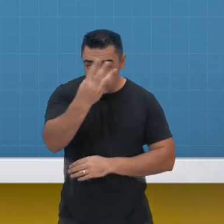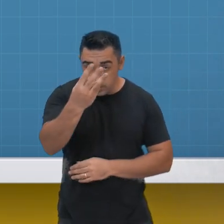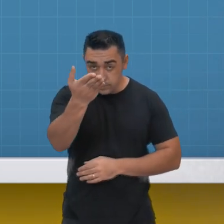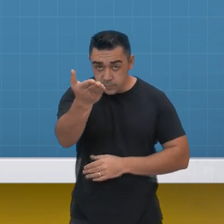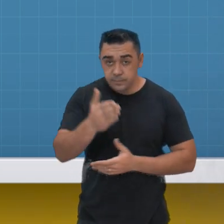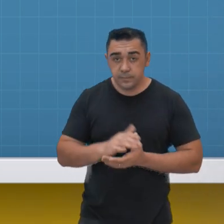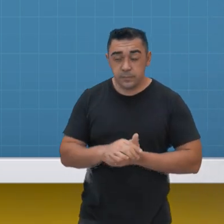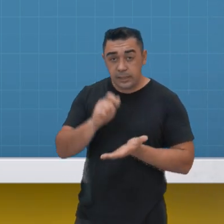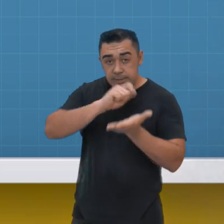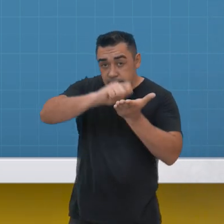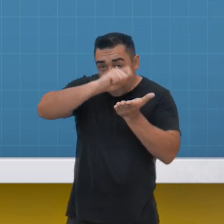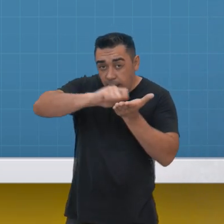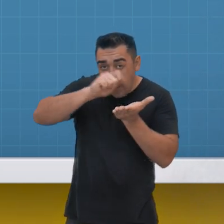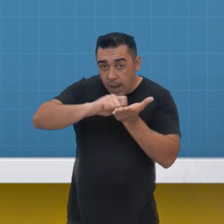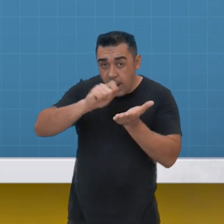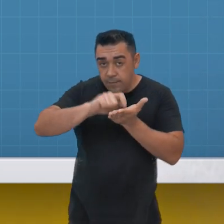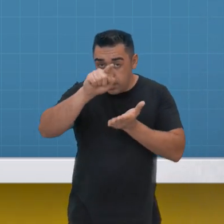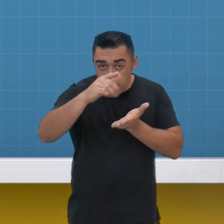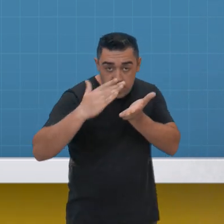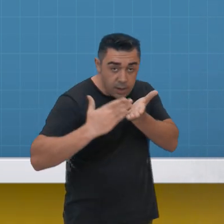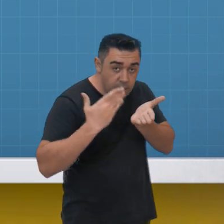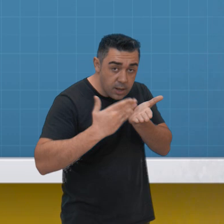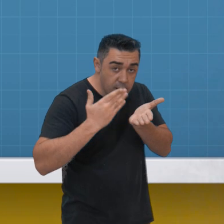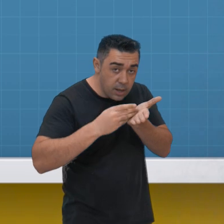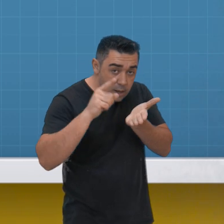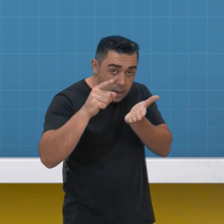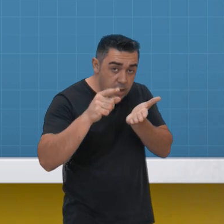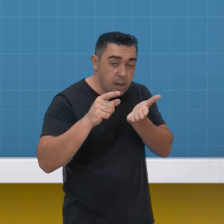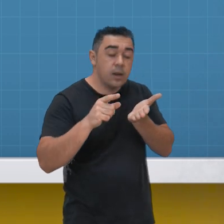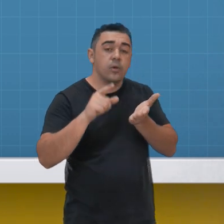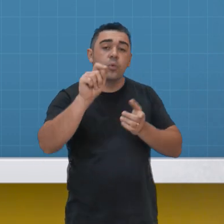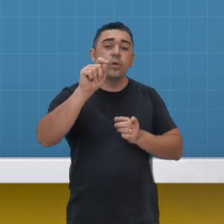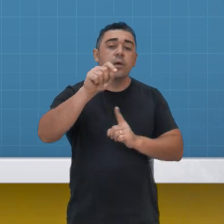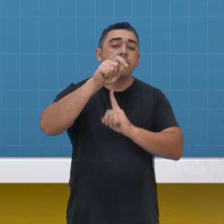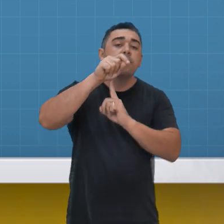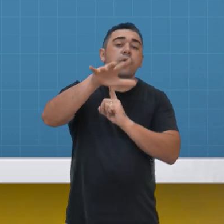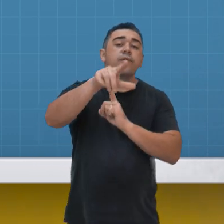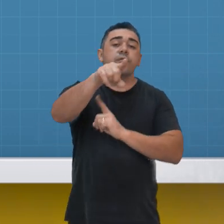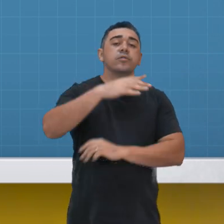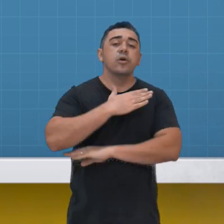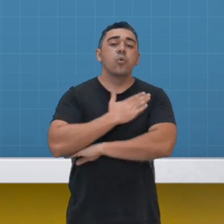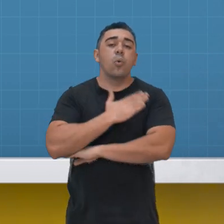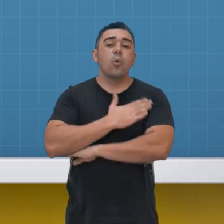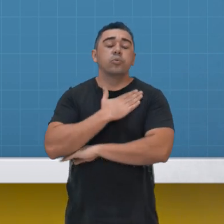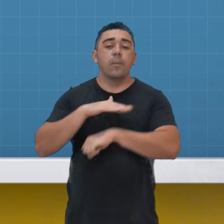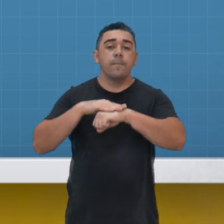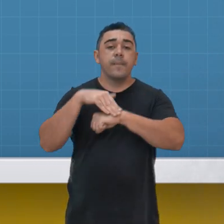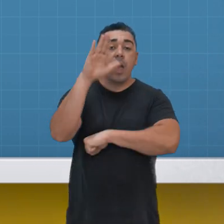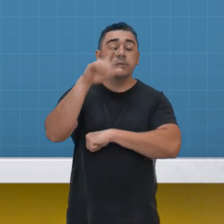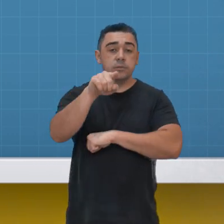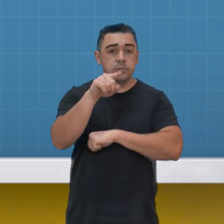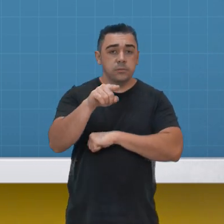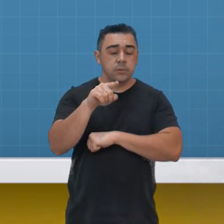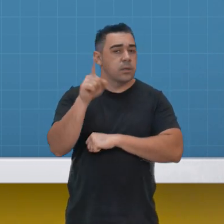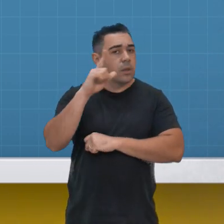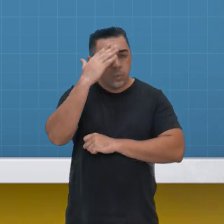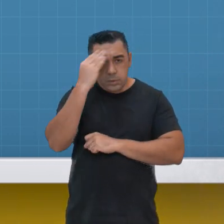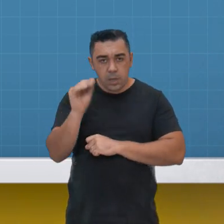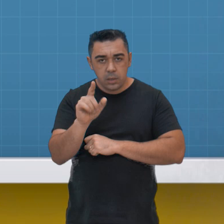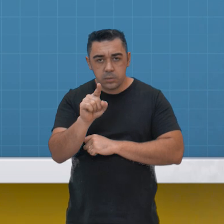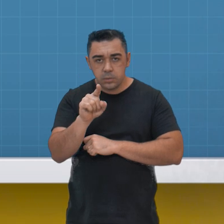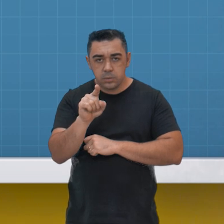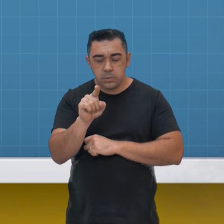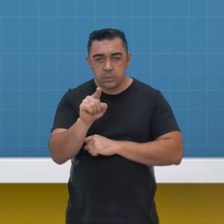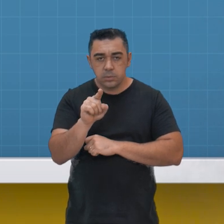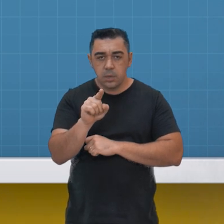3 para você. Escreva no seu caderno o provérbio que você mais gostou. Não se